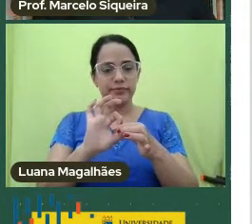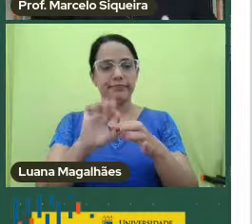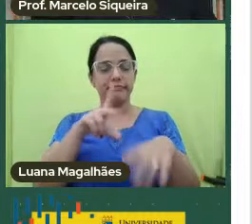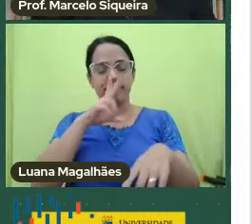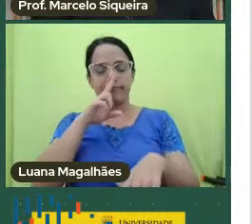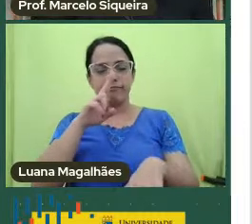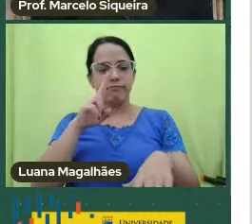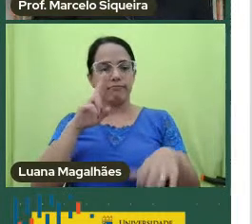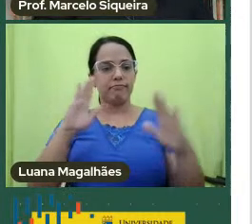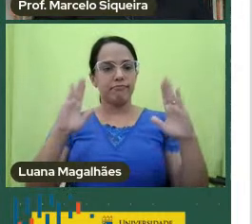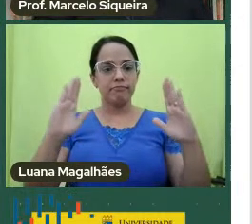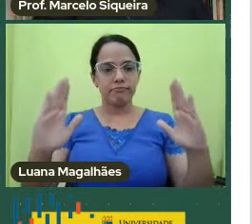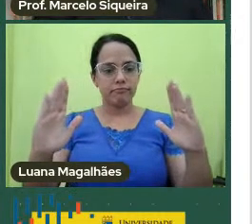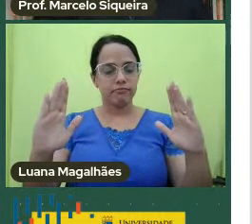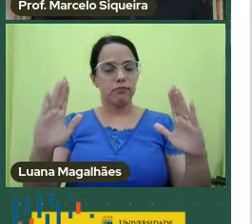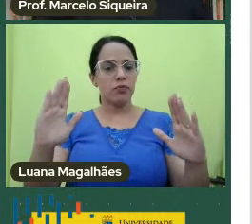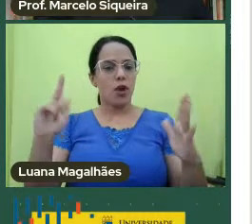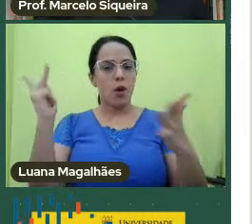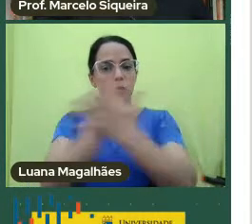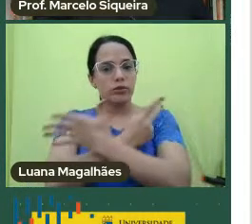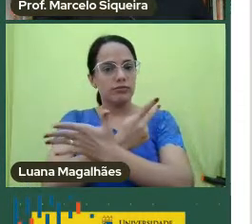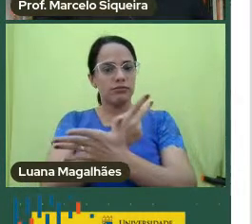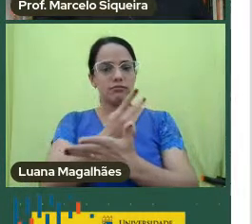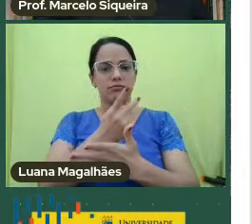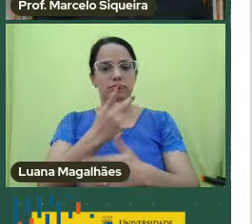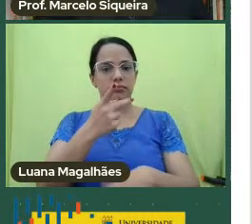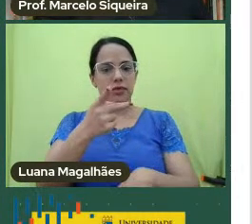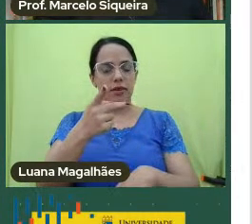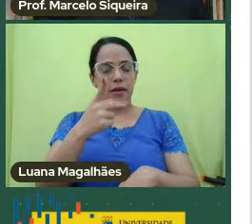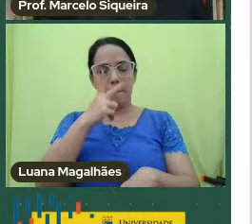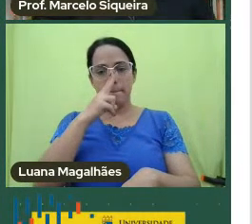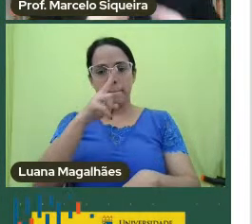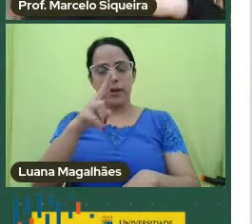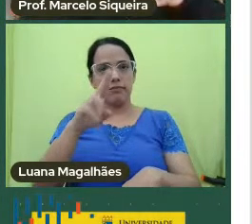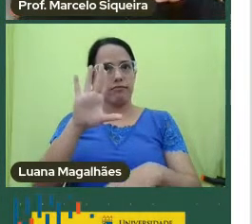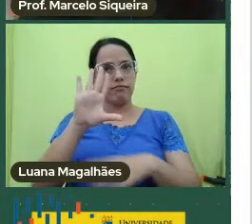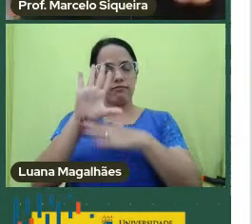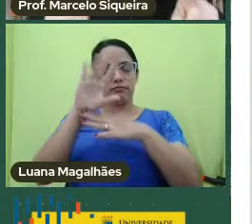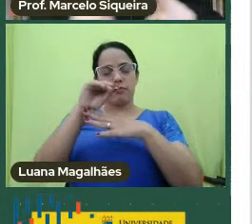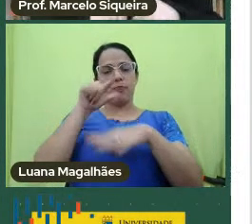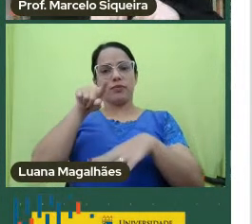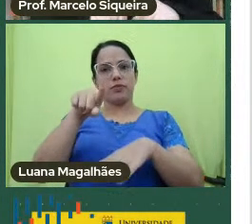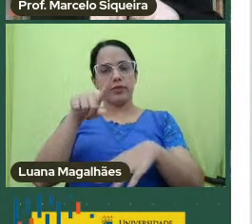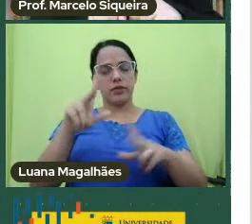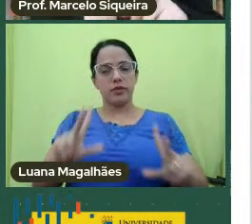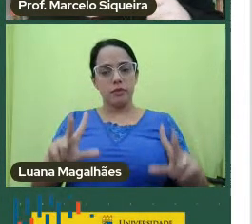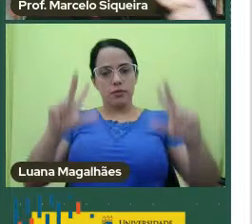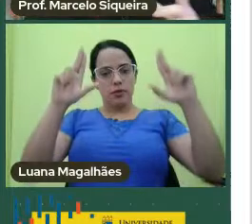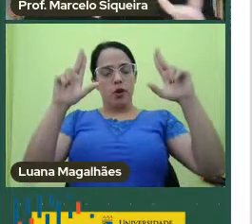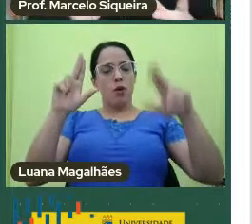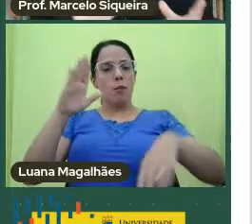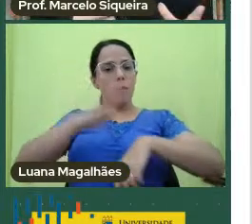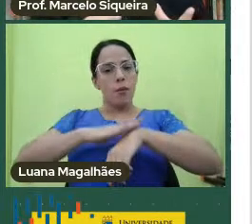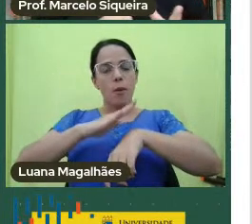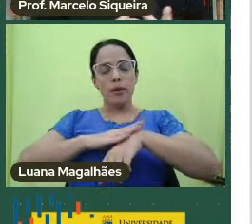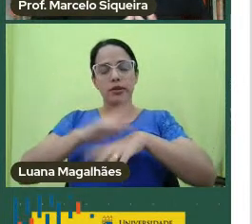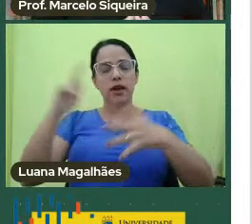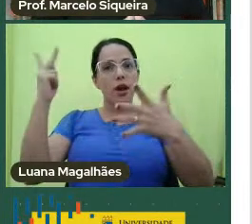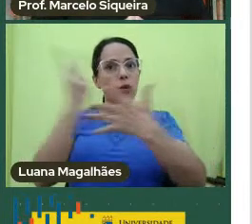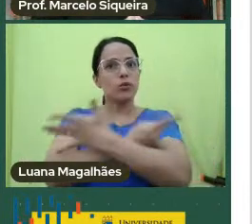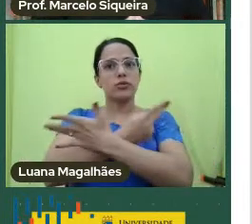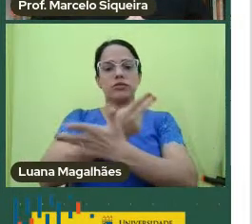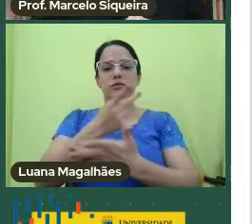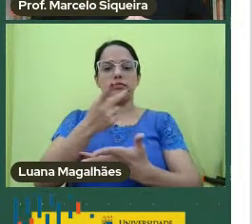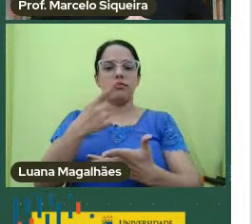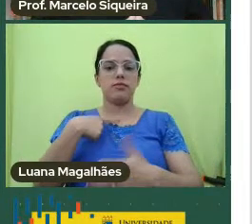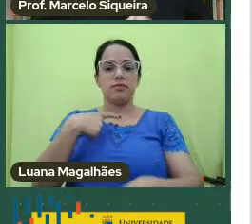acontecimento, ela paralisa de forma ilusória e intencional uma ação registrada. É o momento do recorte, da parcialidade do